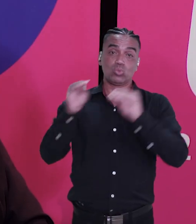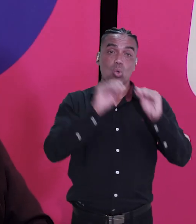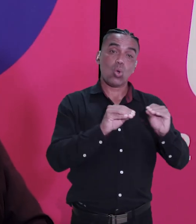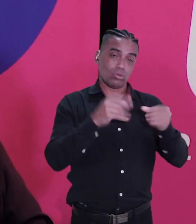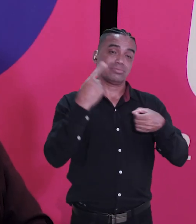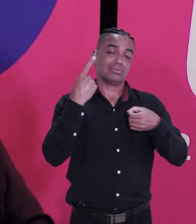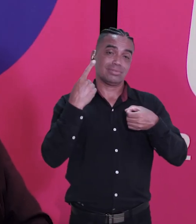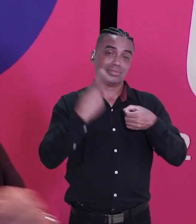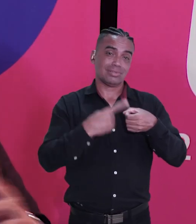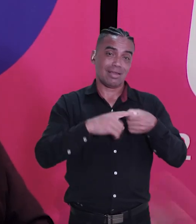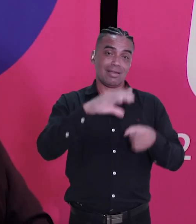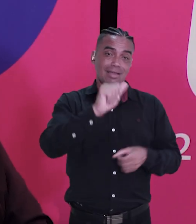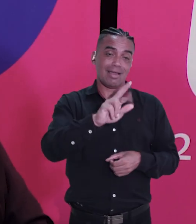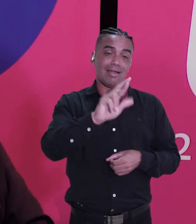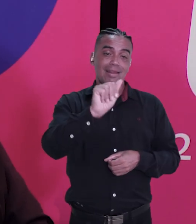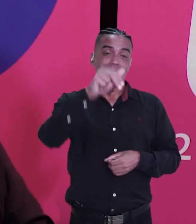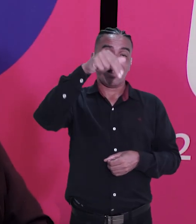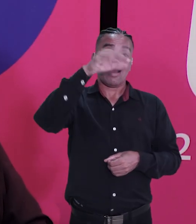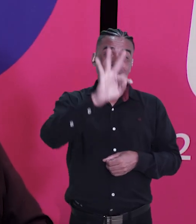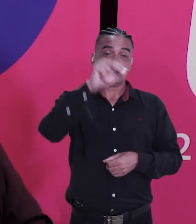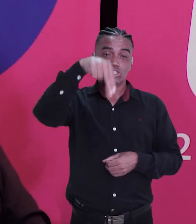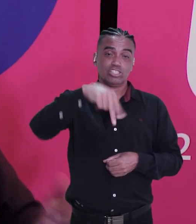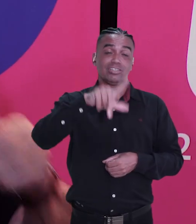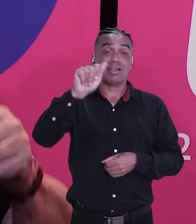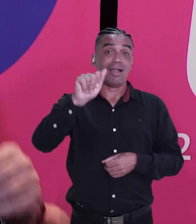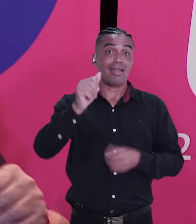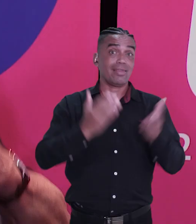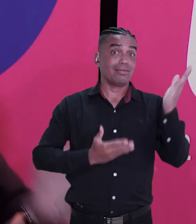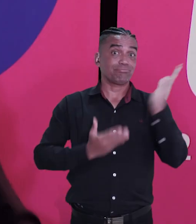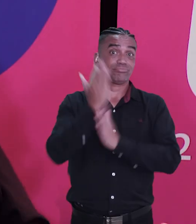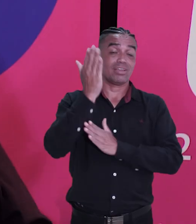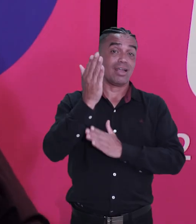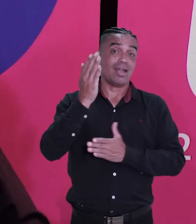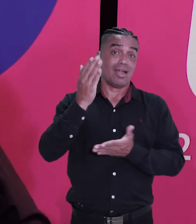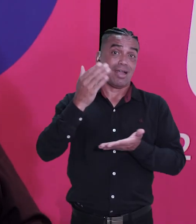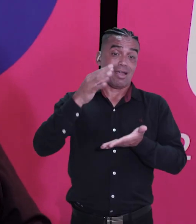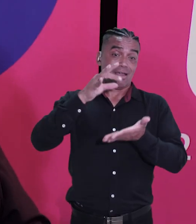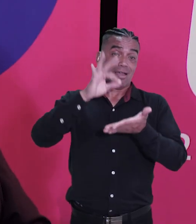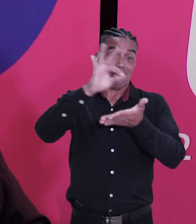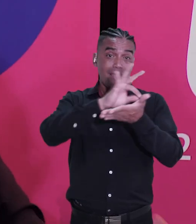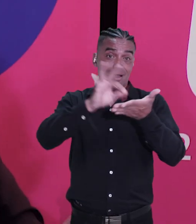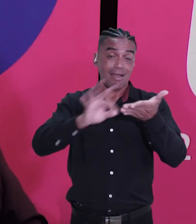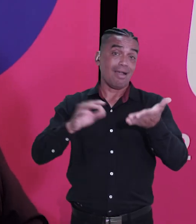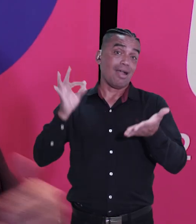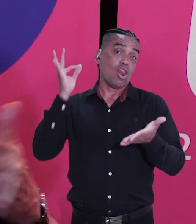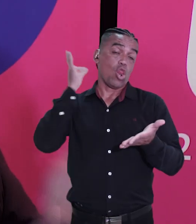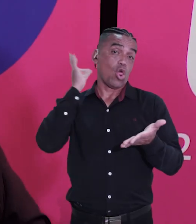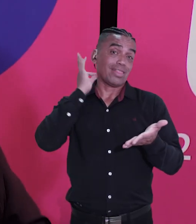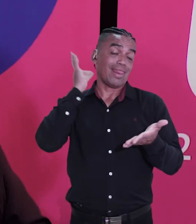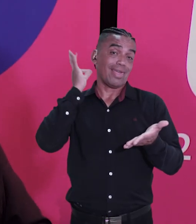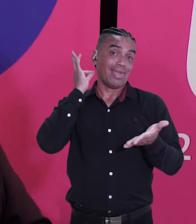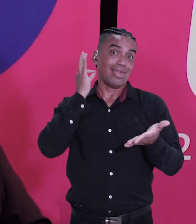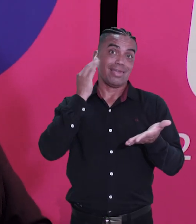para lá, tomou conta muito bem do negócio, ganhou na Loteria Federal, então ficou bem